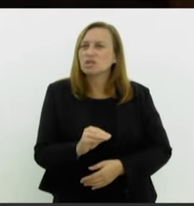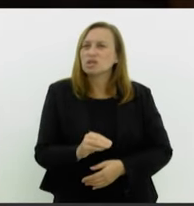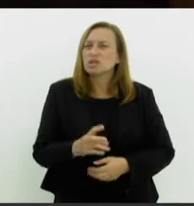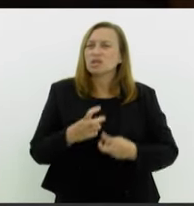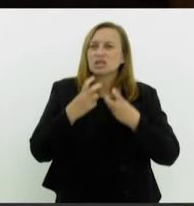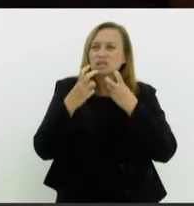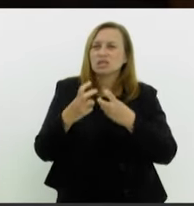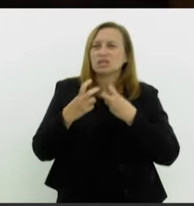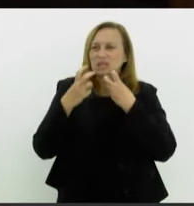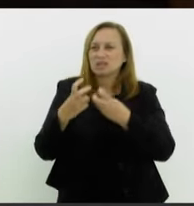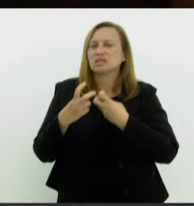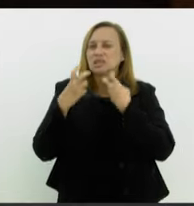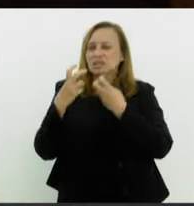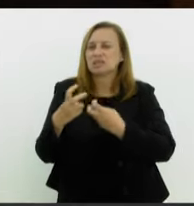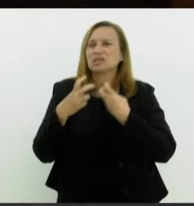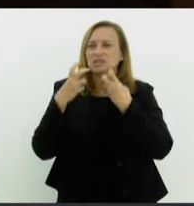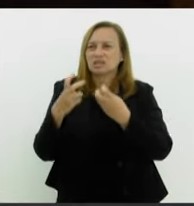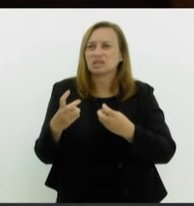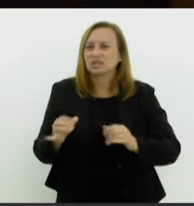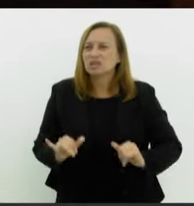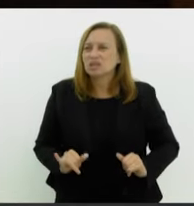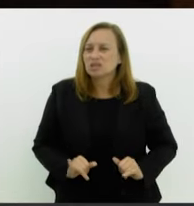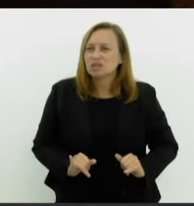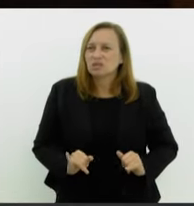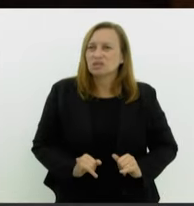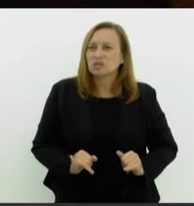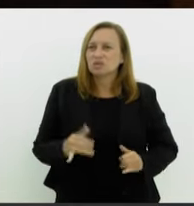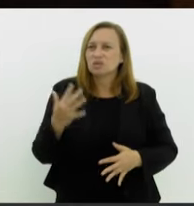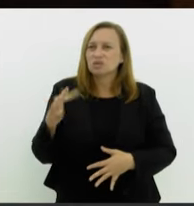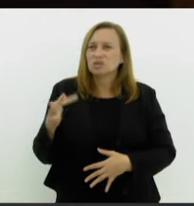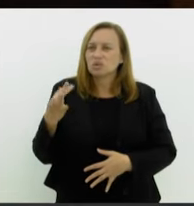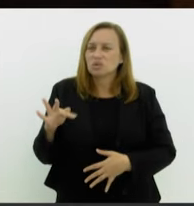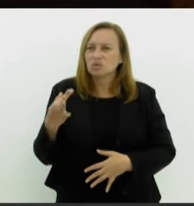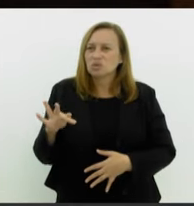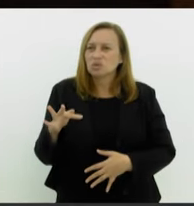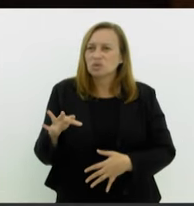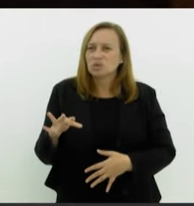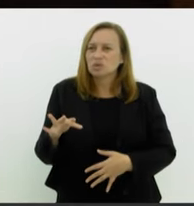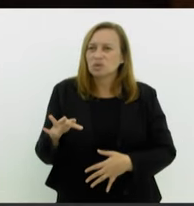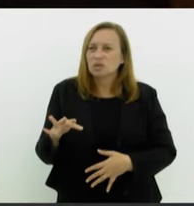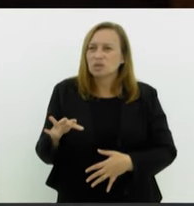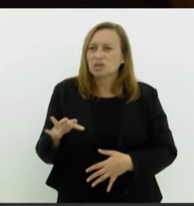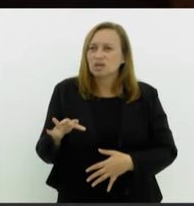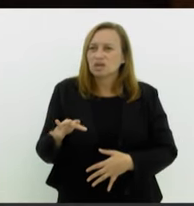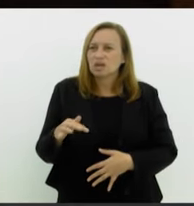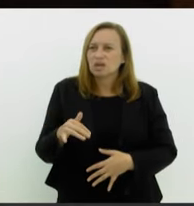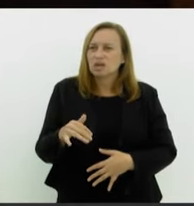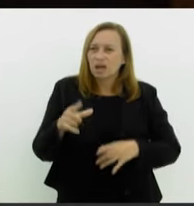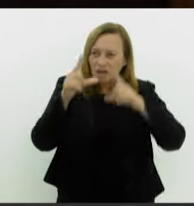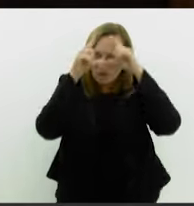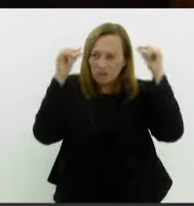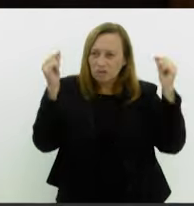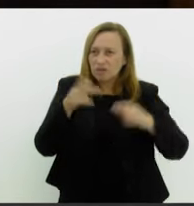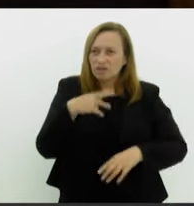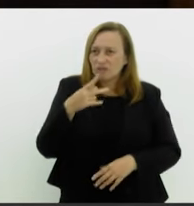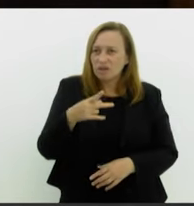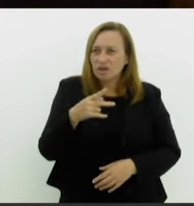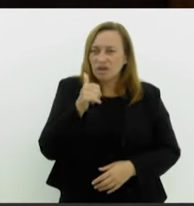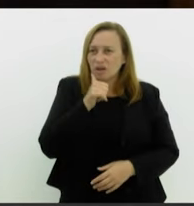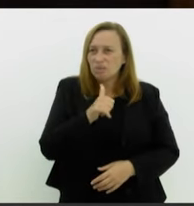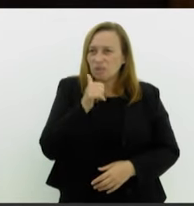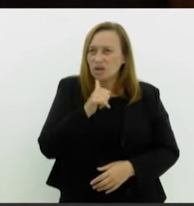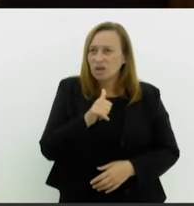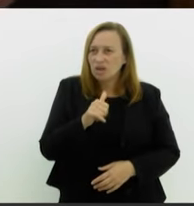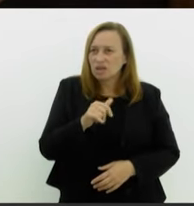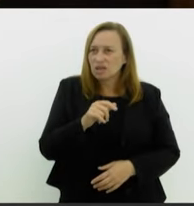grita muito por dor o partograma dela menciona que a moça não está